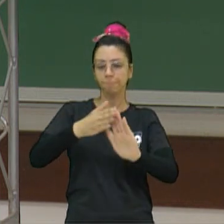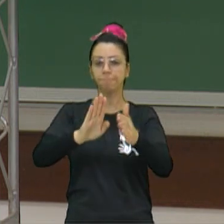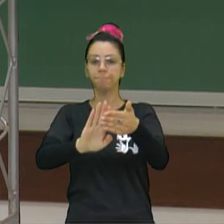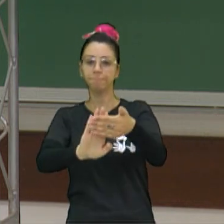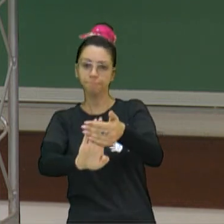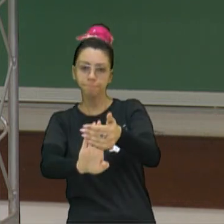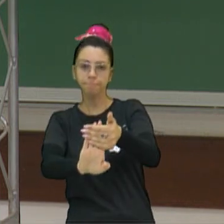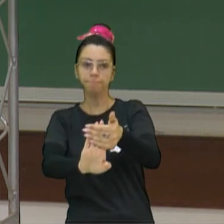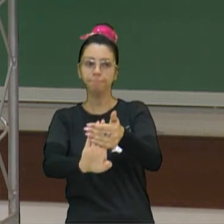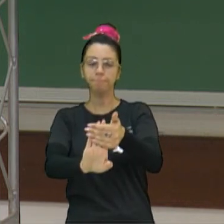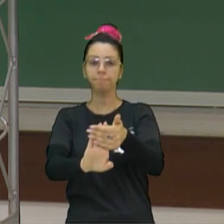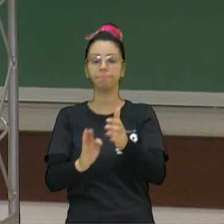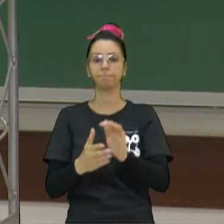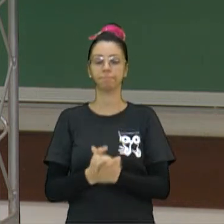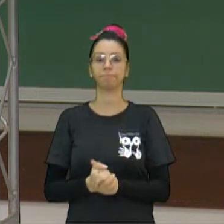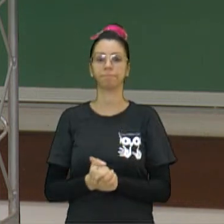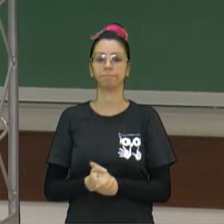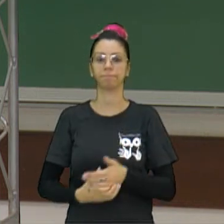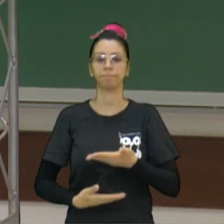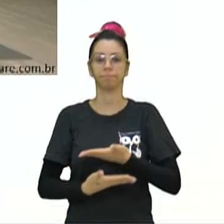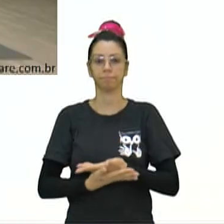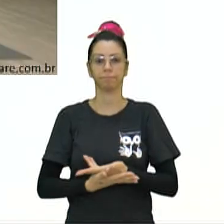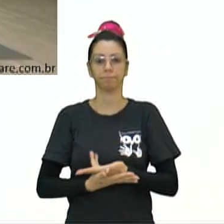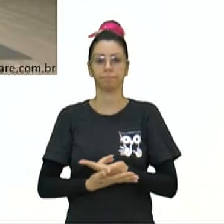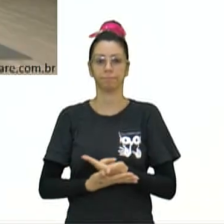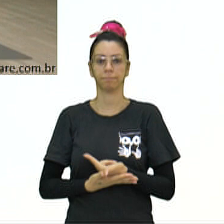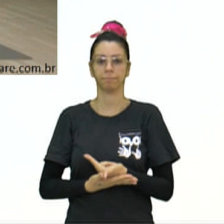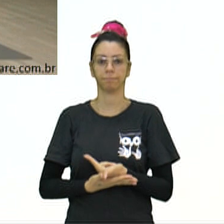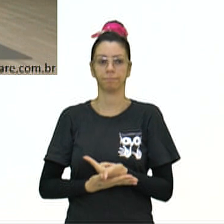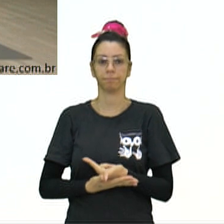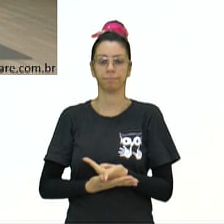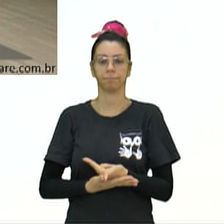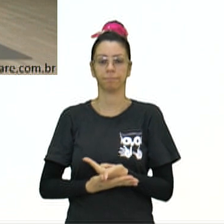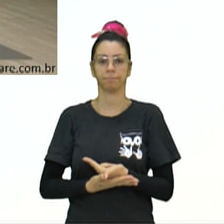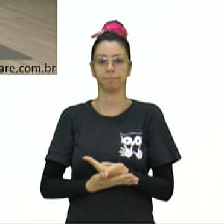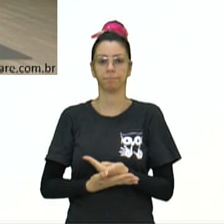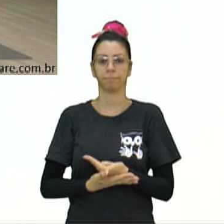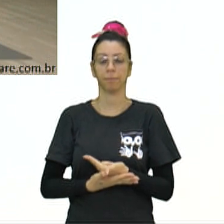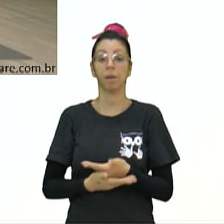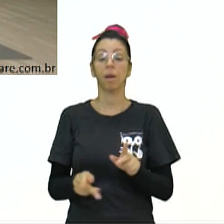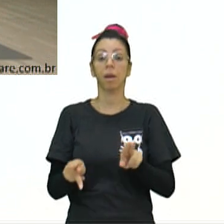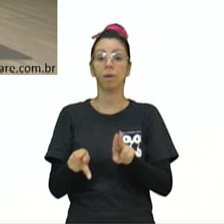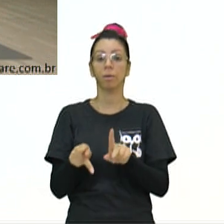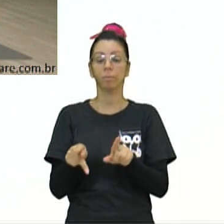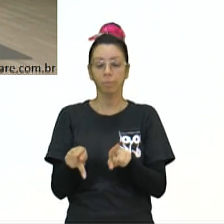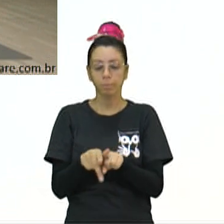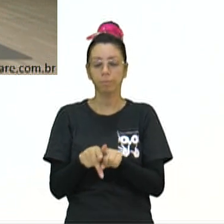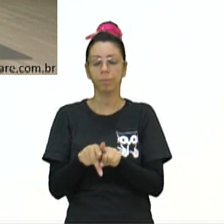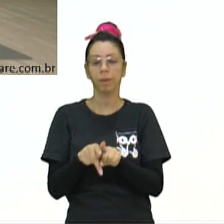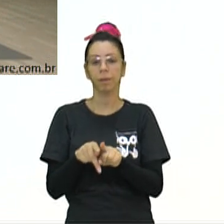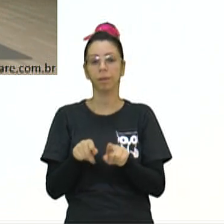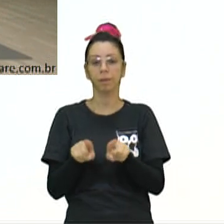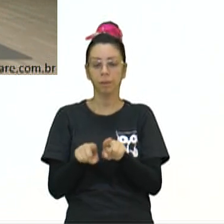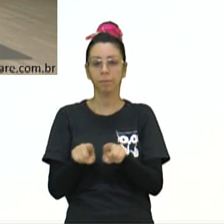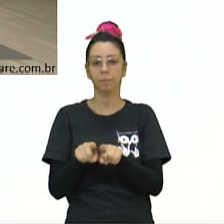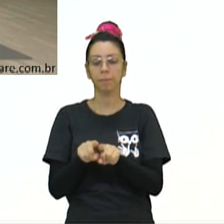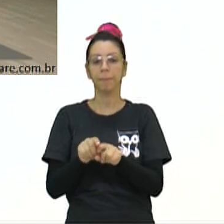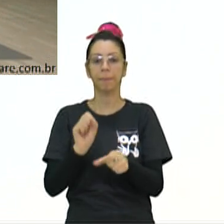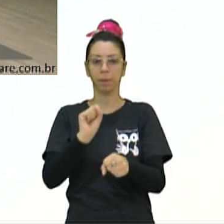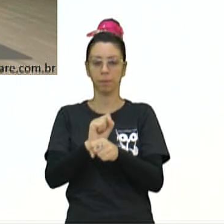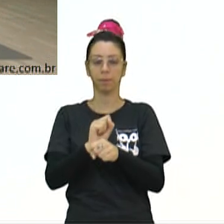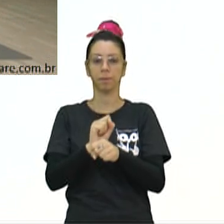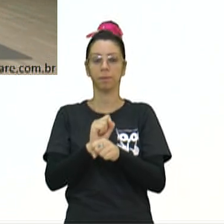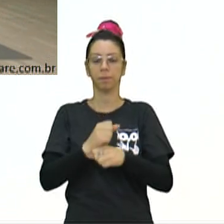bastante presente ali. Aqui também tem outra, um exercício de forma estática, né? Então exercício parado, quando